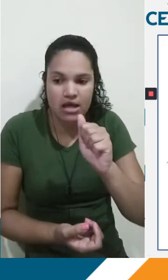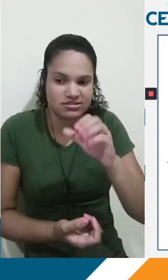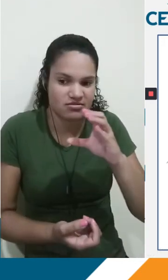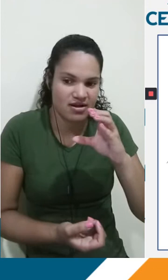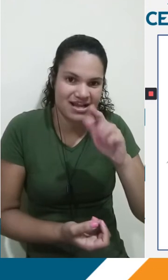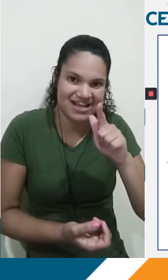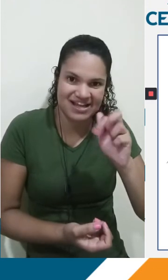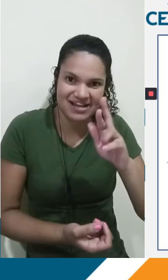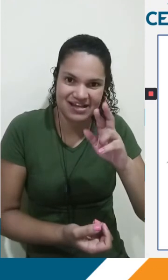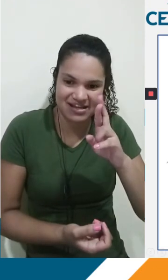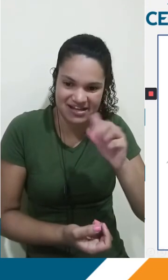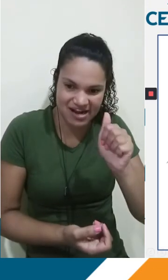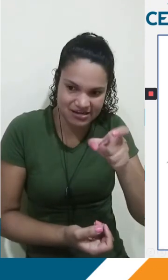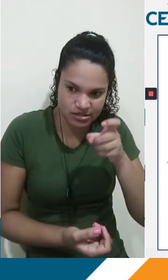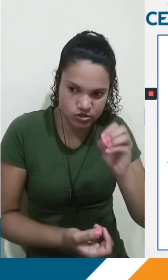a